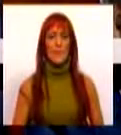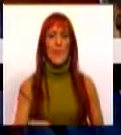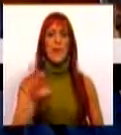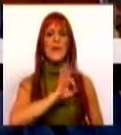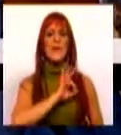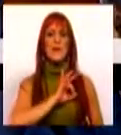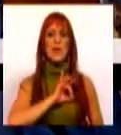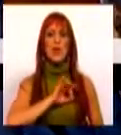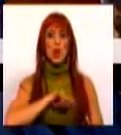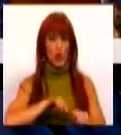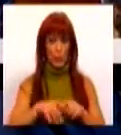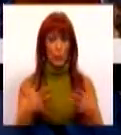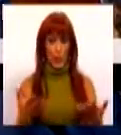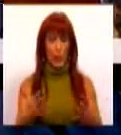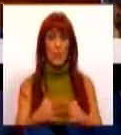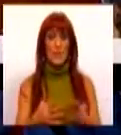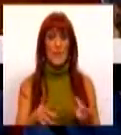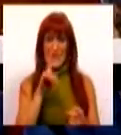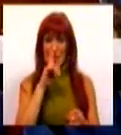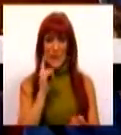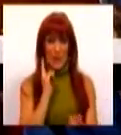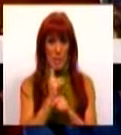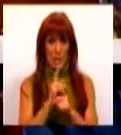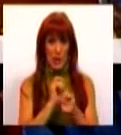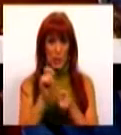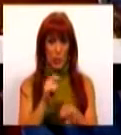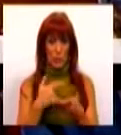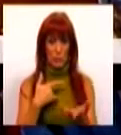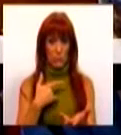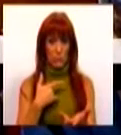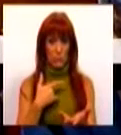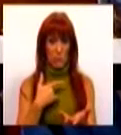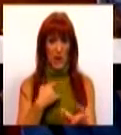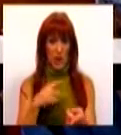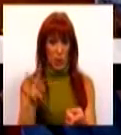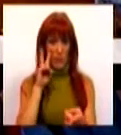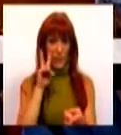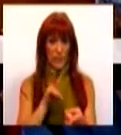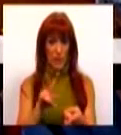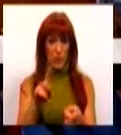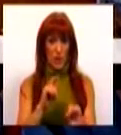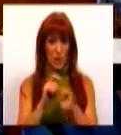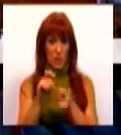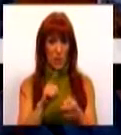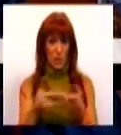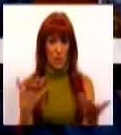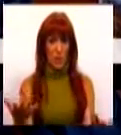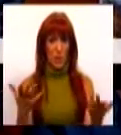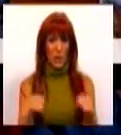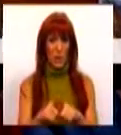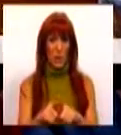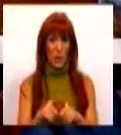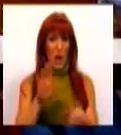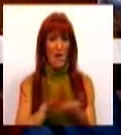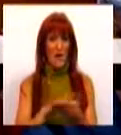Senhor deputado, se é a mesma reportagem que eu vi, é uma reportagem que se refere a